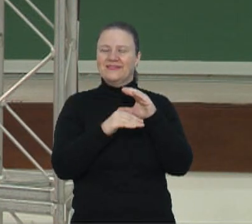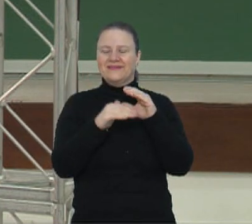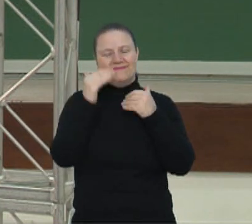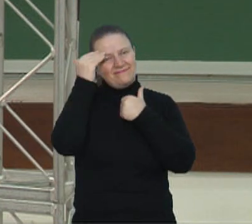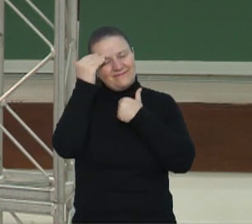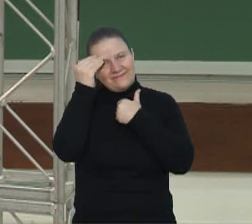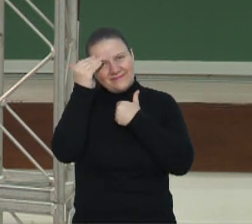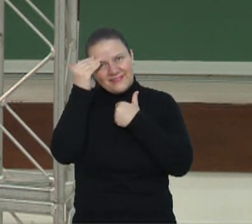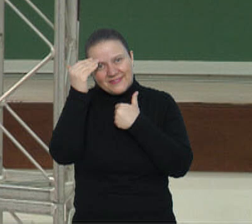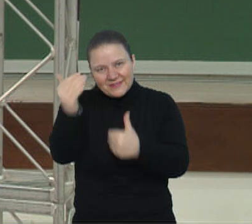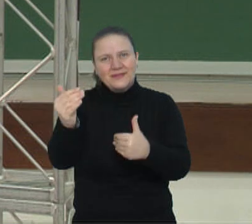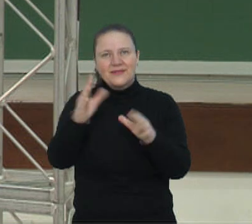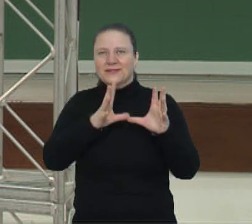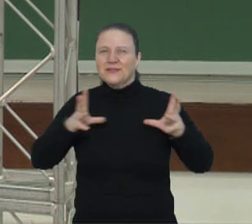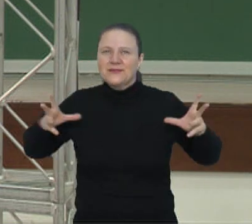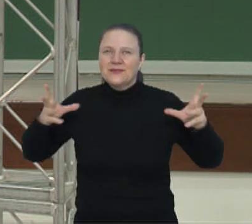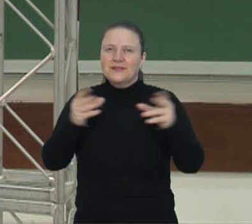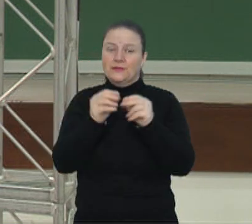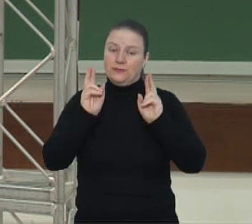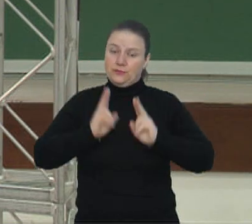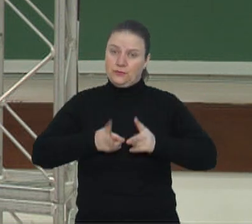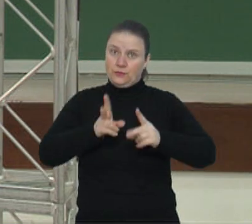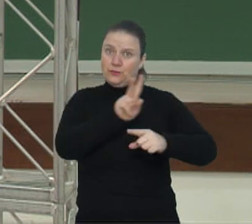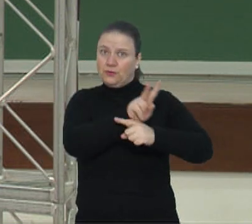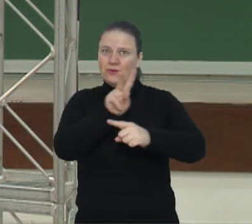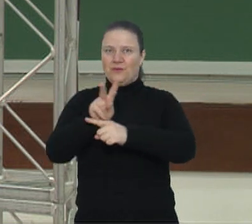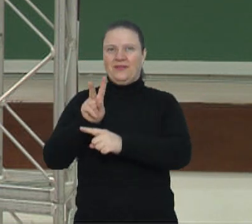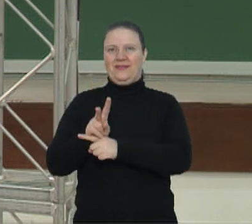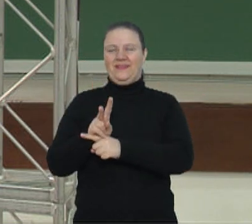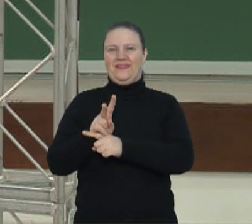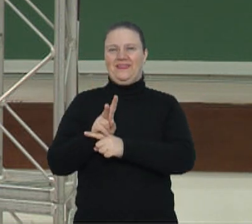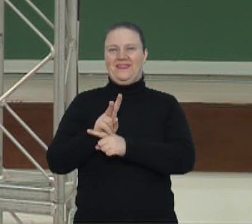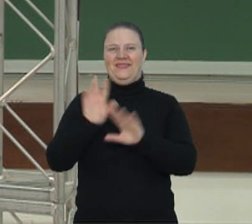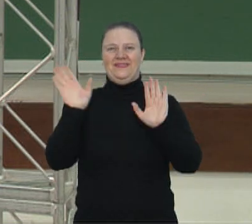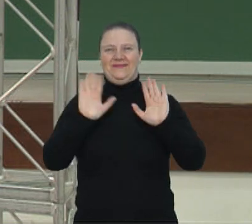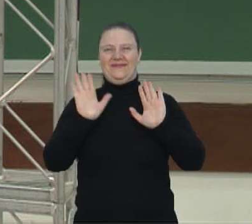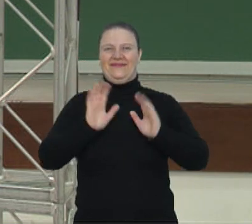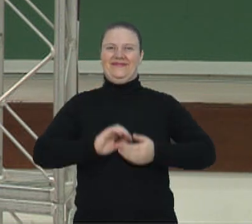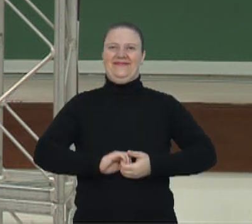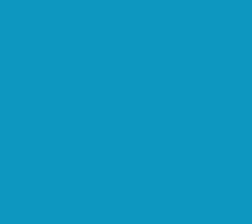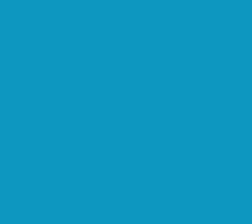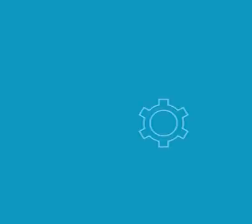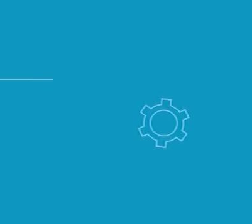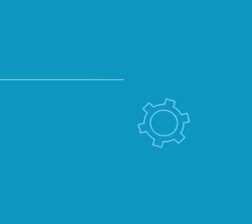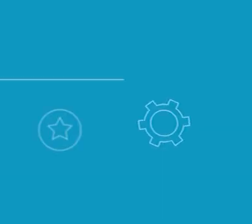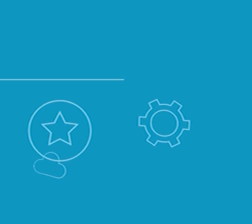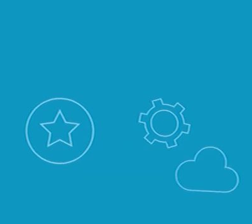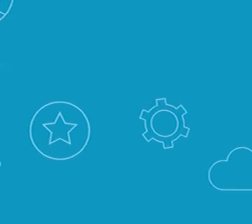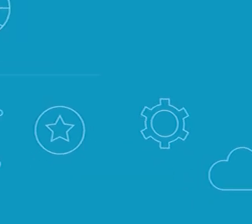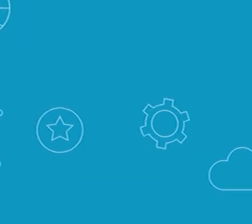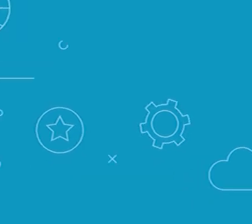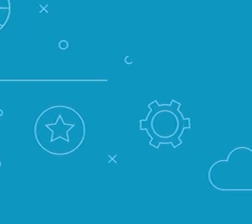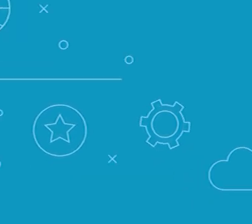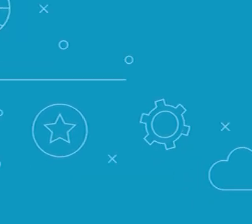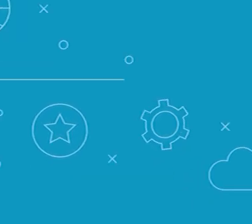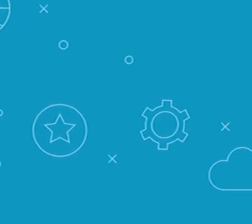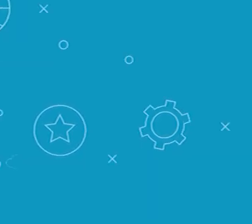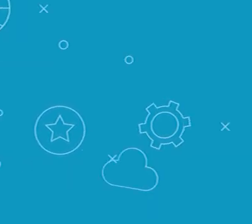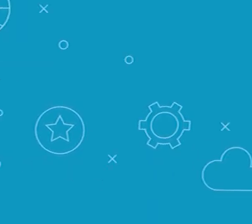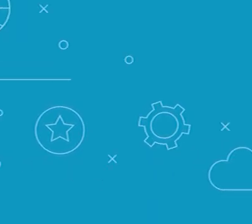obrigada e continue se cuidando, né? Até mais!